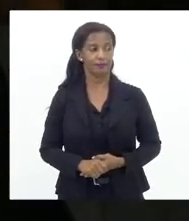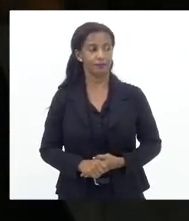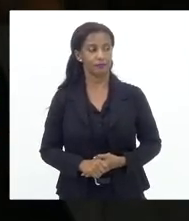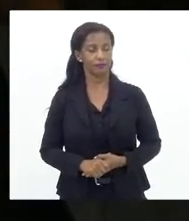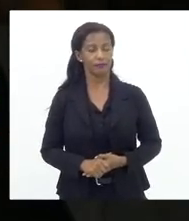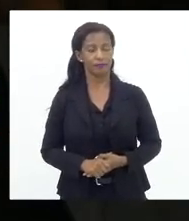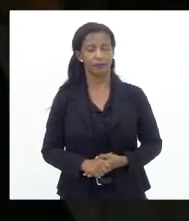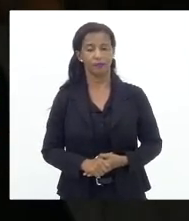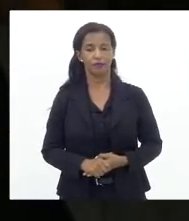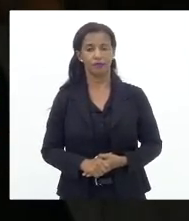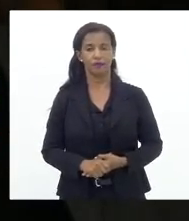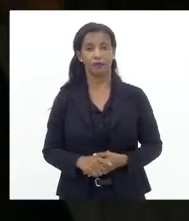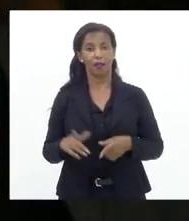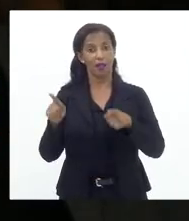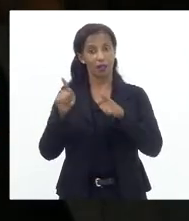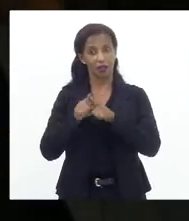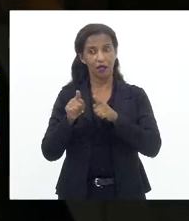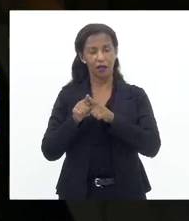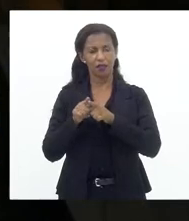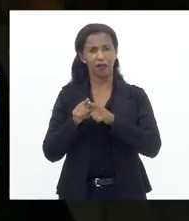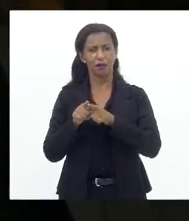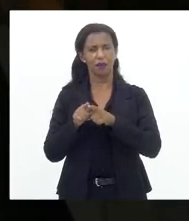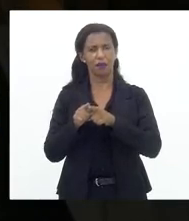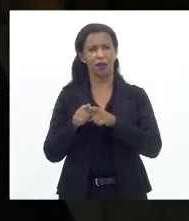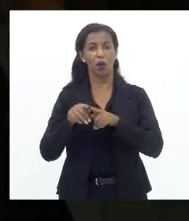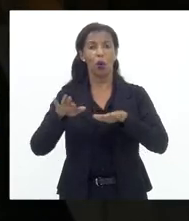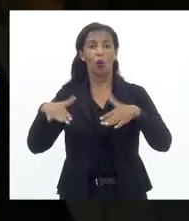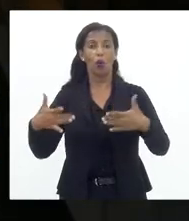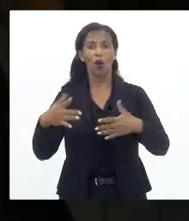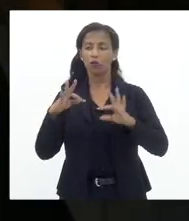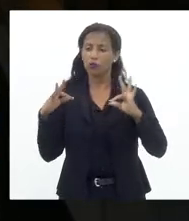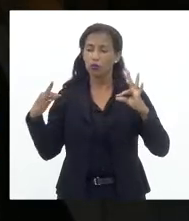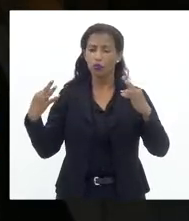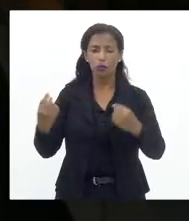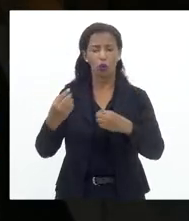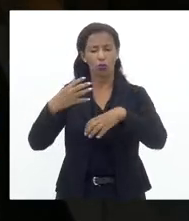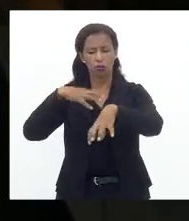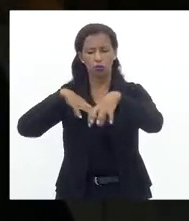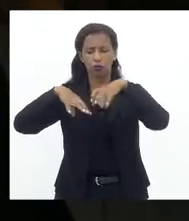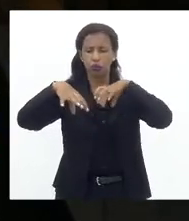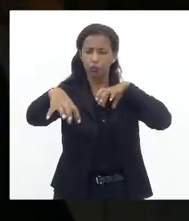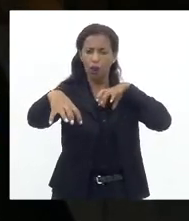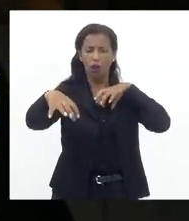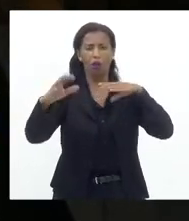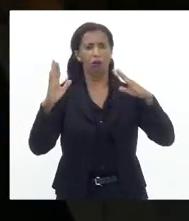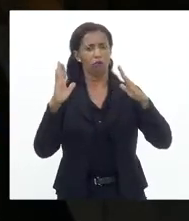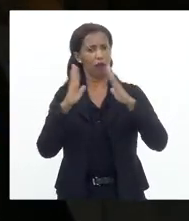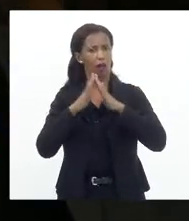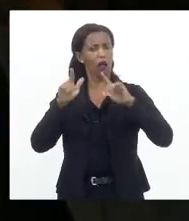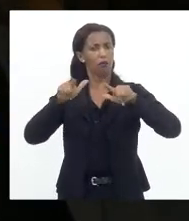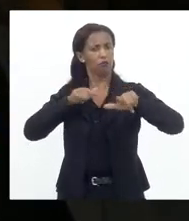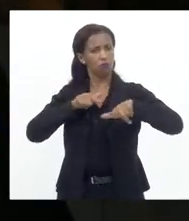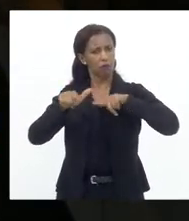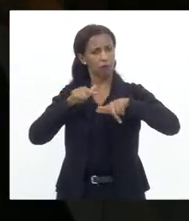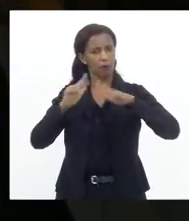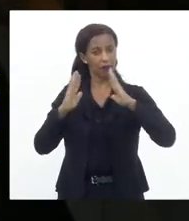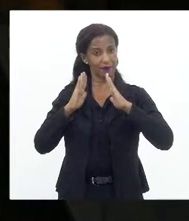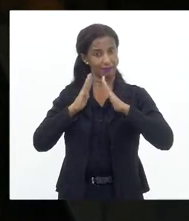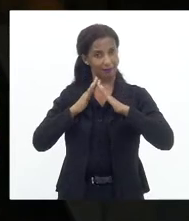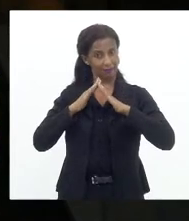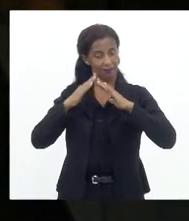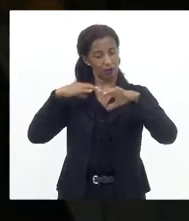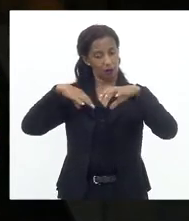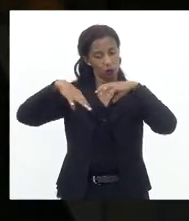bom e no período que eu não vim aqui no Parlamento que estávamos todos de forma remota trabalhava de forma